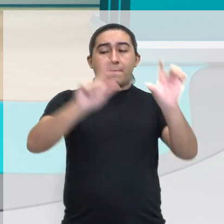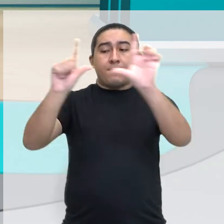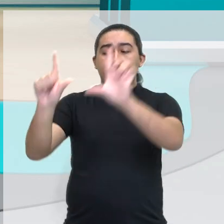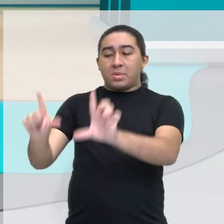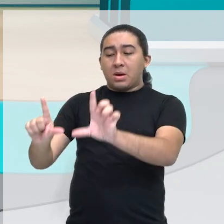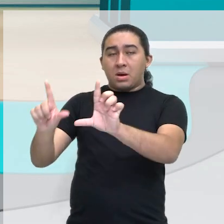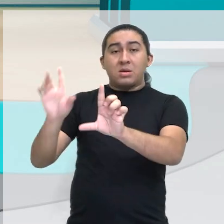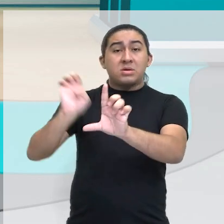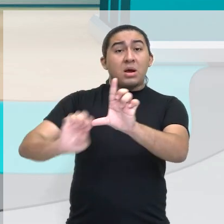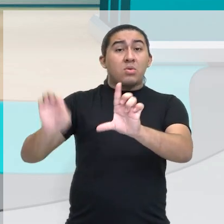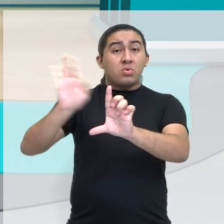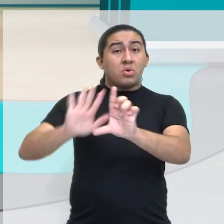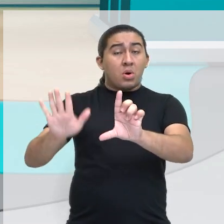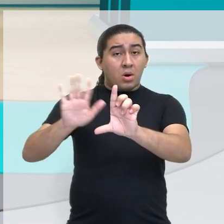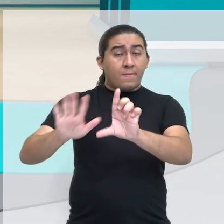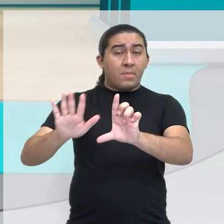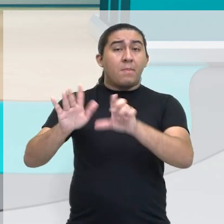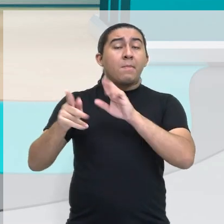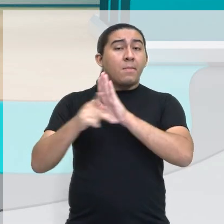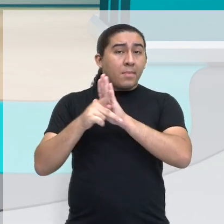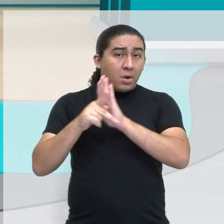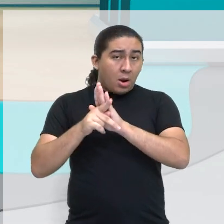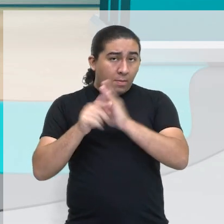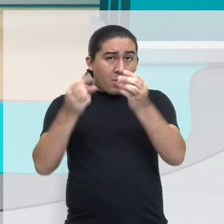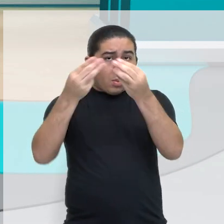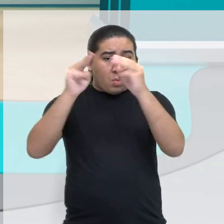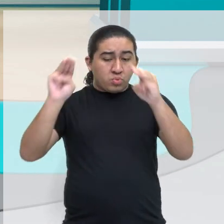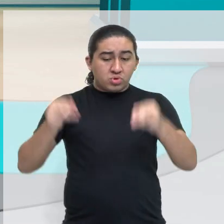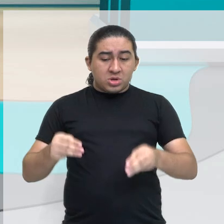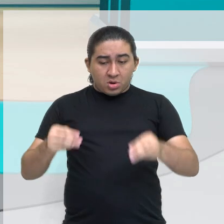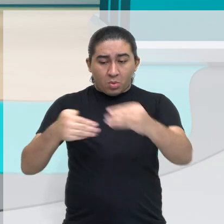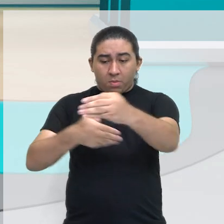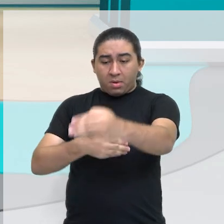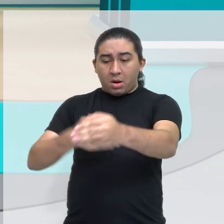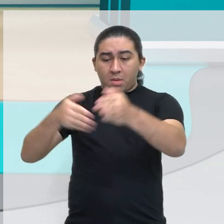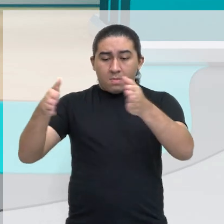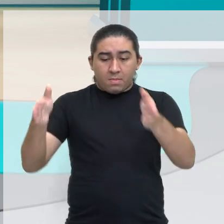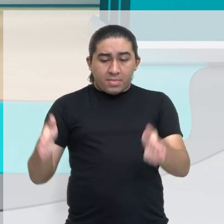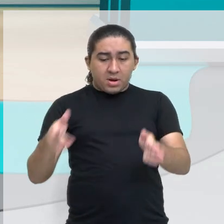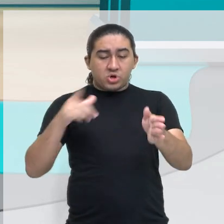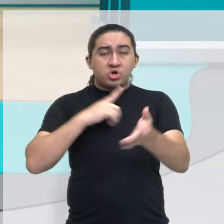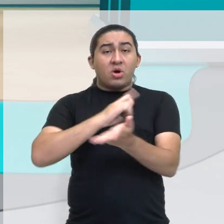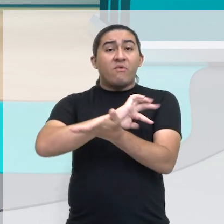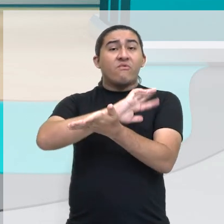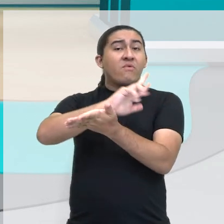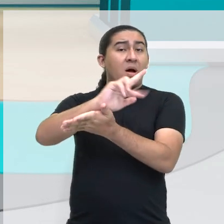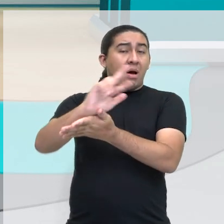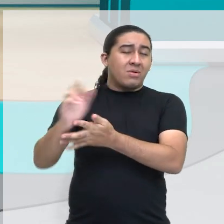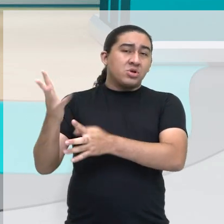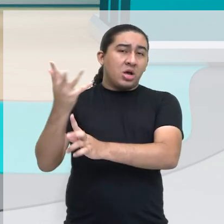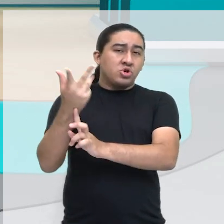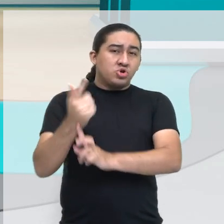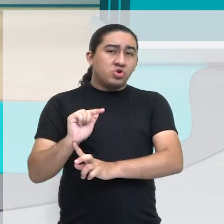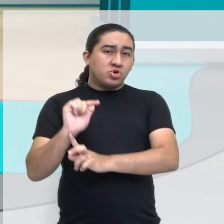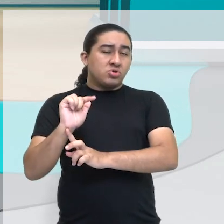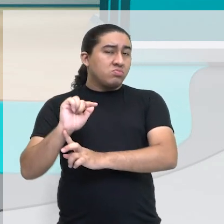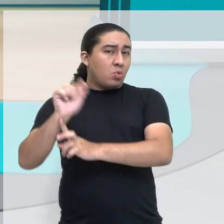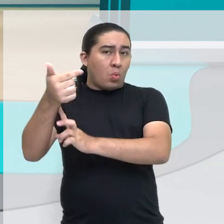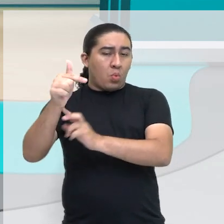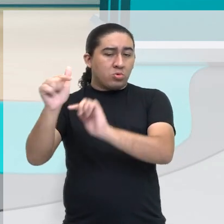lá na Europa, na França. Havia um salão onde os artistas renomados, os